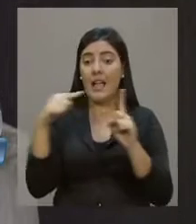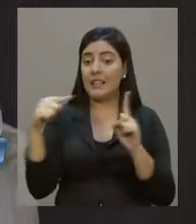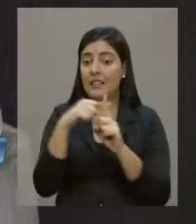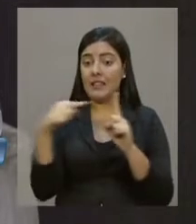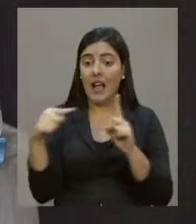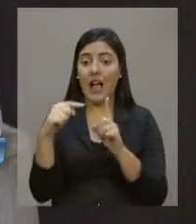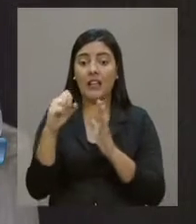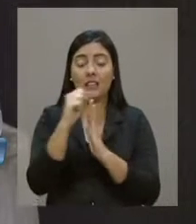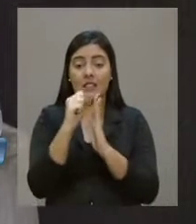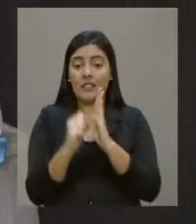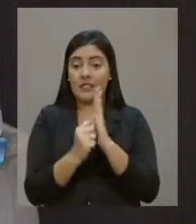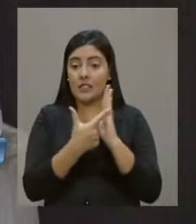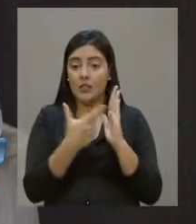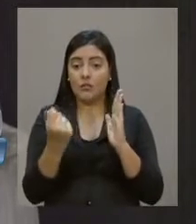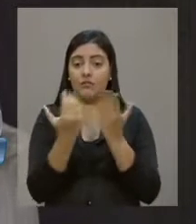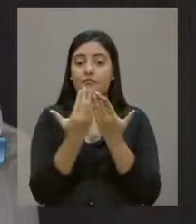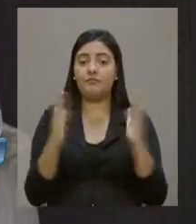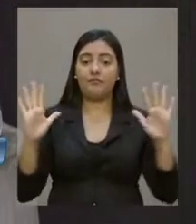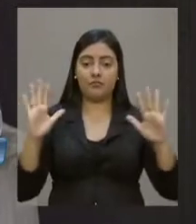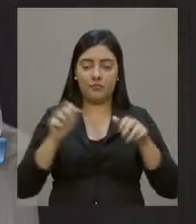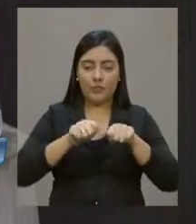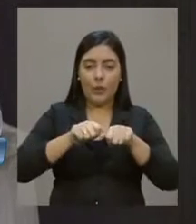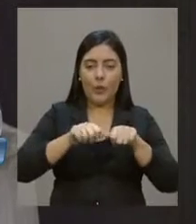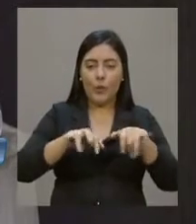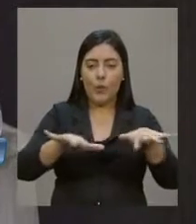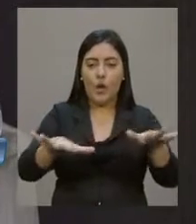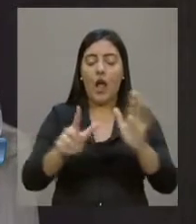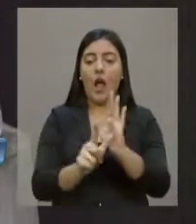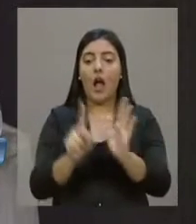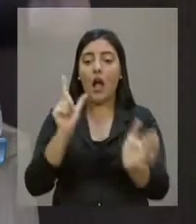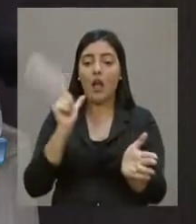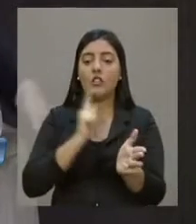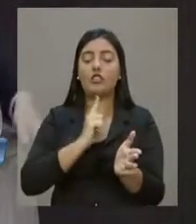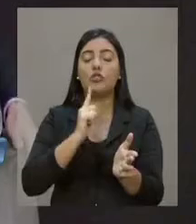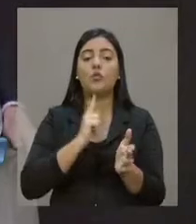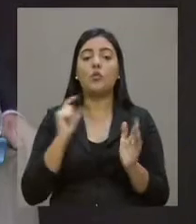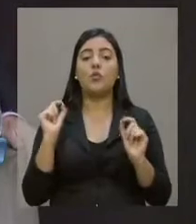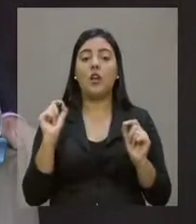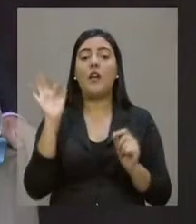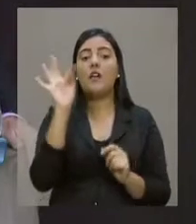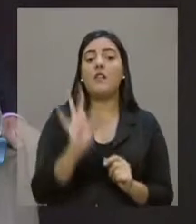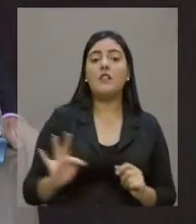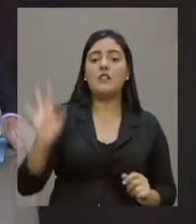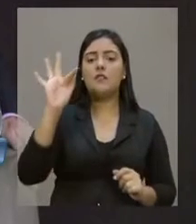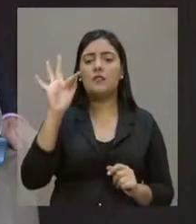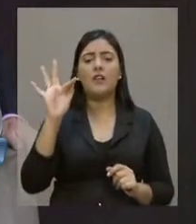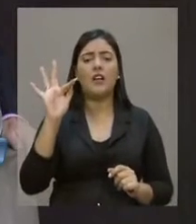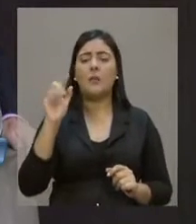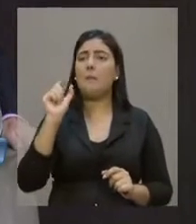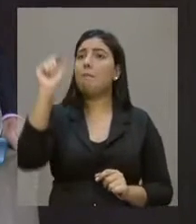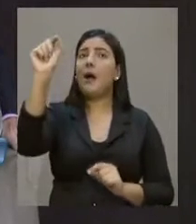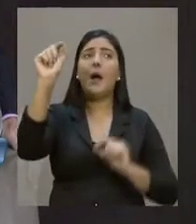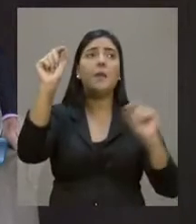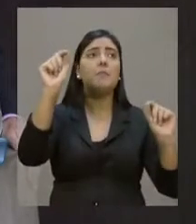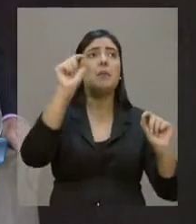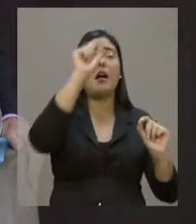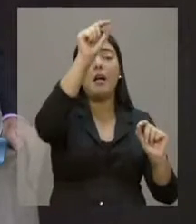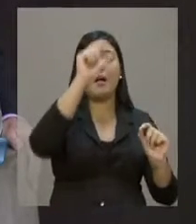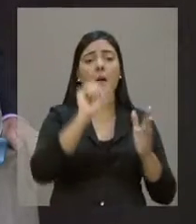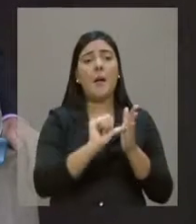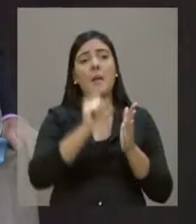que elas se ampliaram, porque o que havia desde então eram faculdades isoladas. As primeiras faculdades